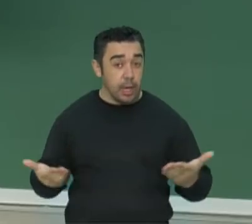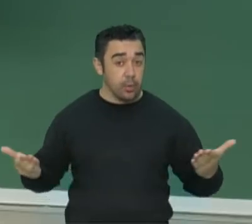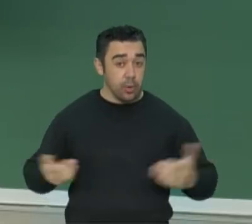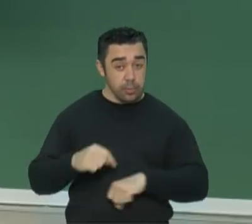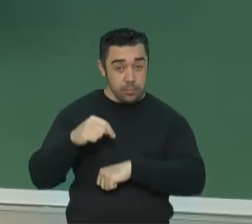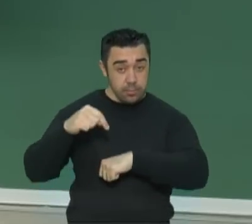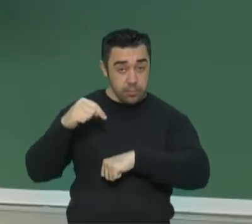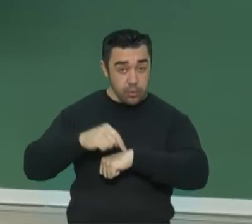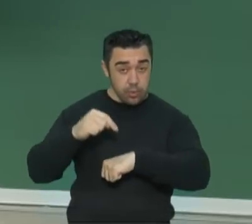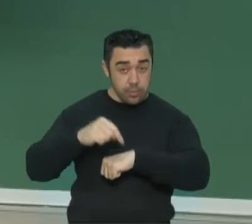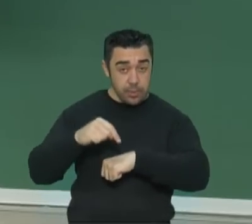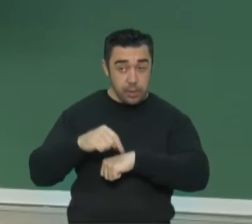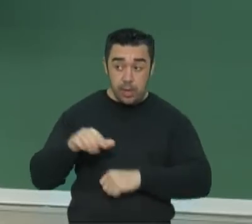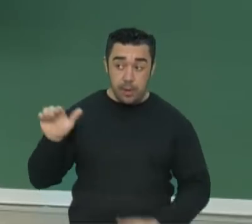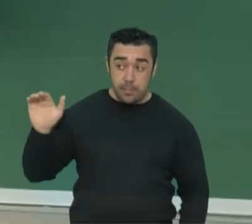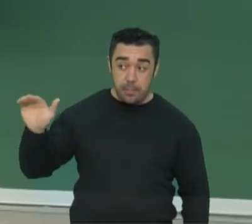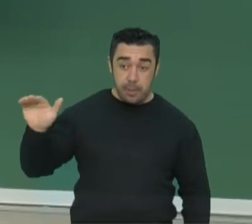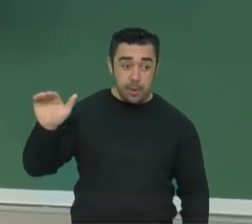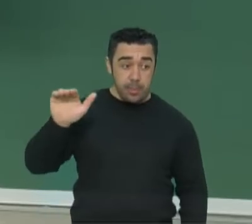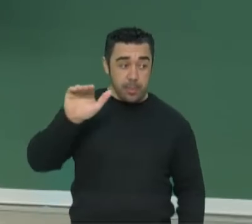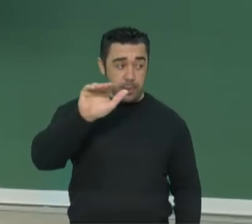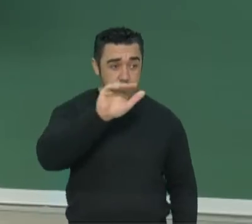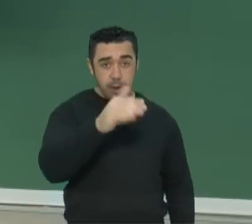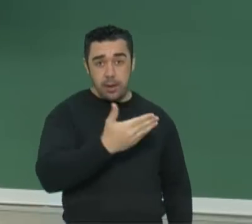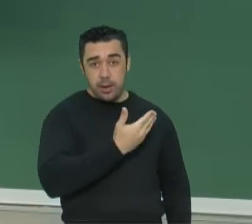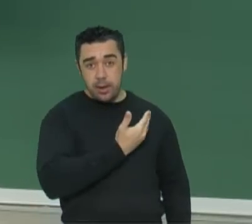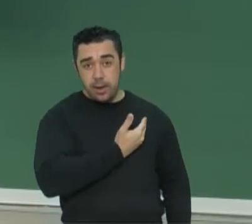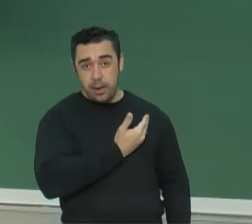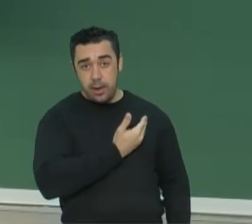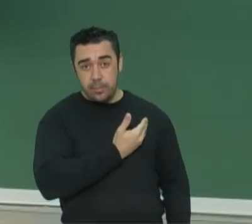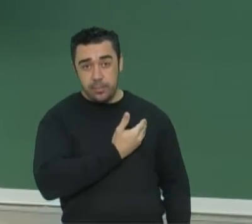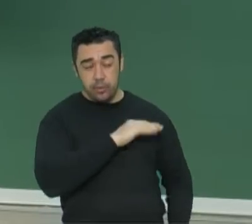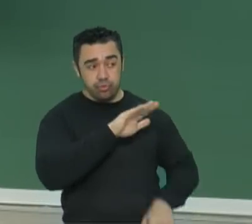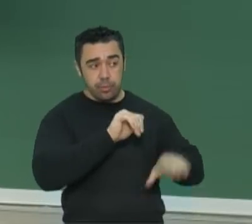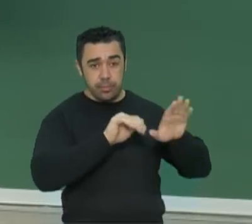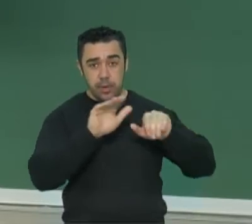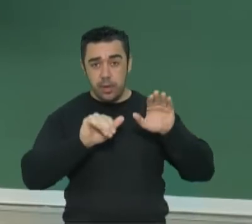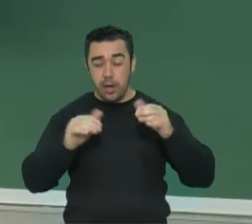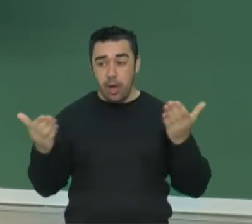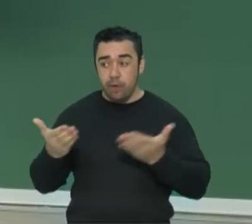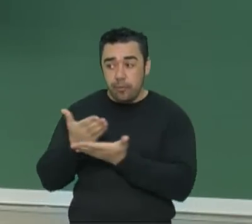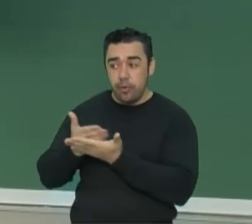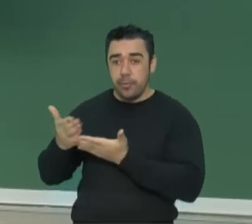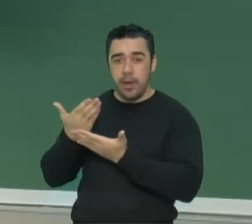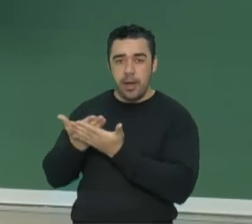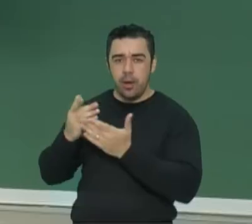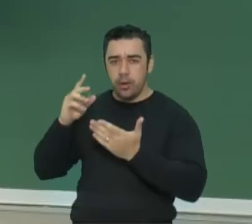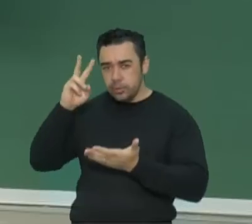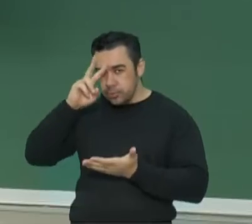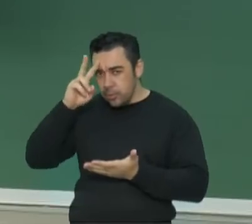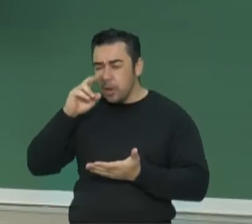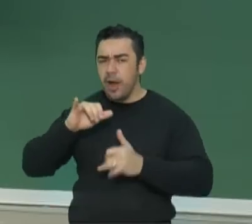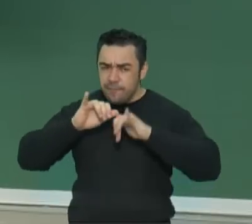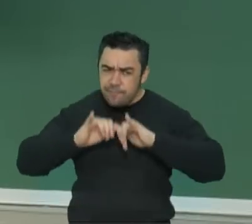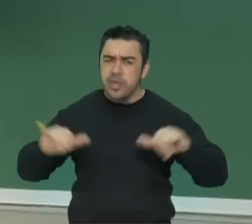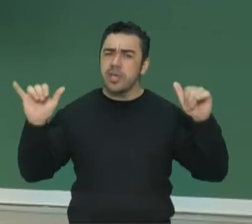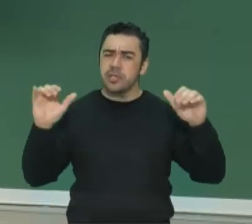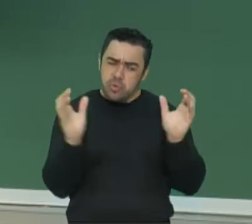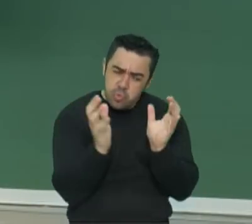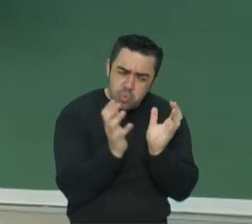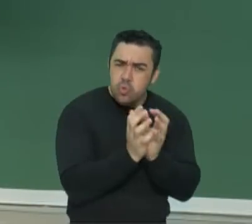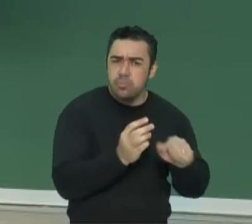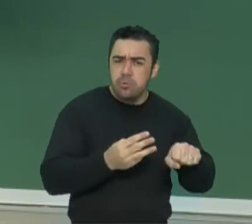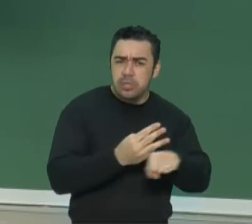momento de você avisar geral para a galera para se ligar na aula de História. Avisa geral, manda nos